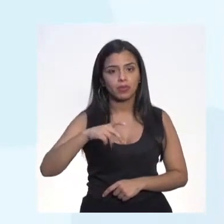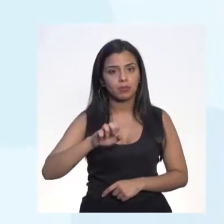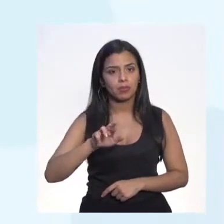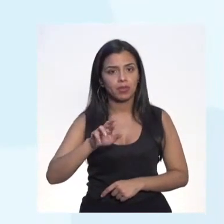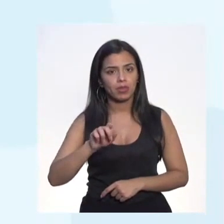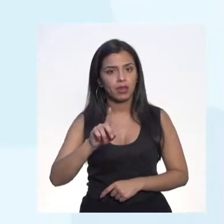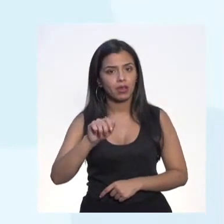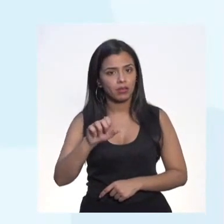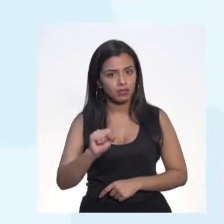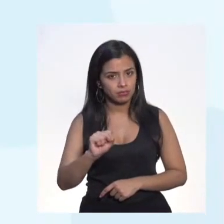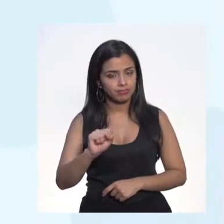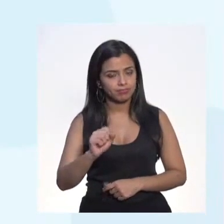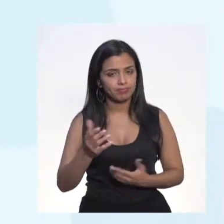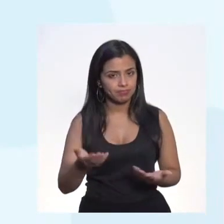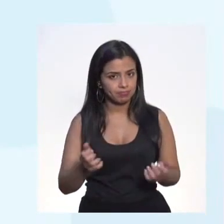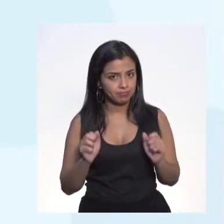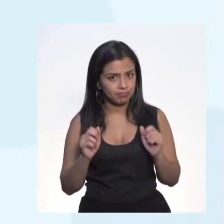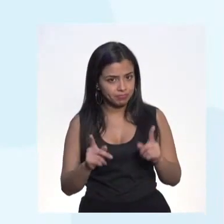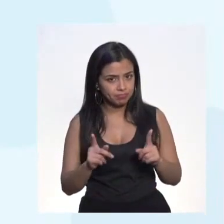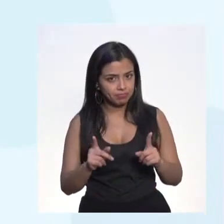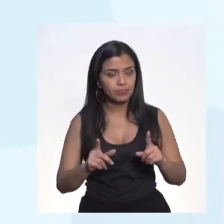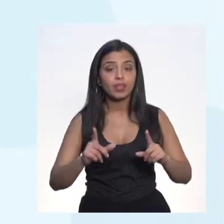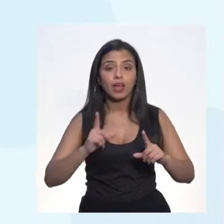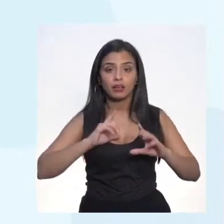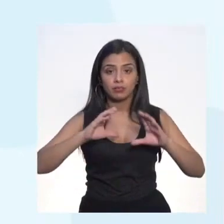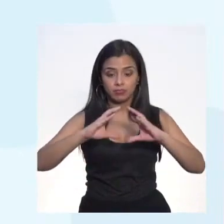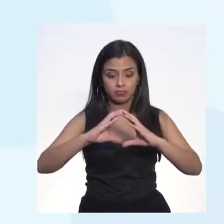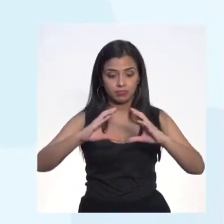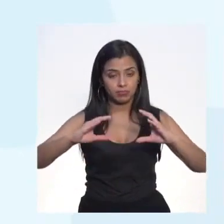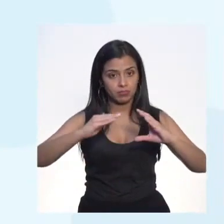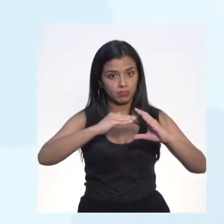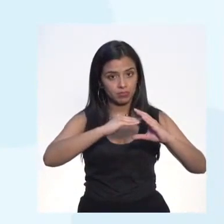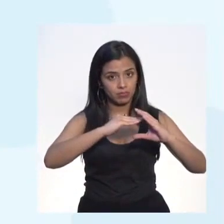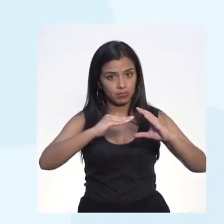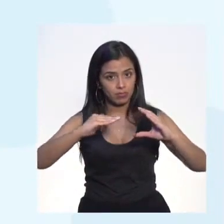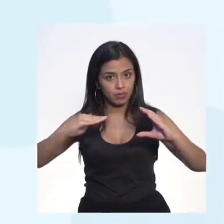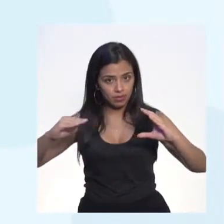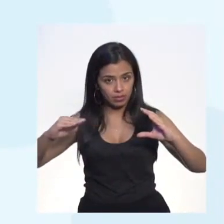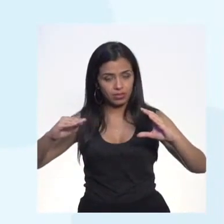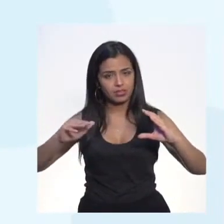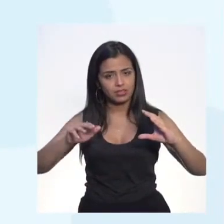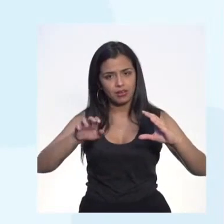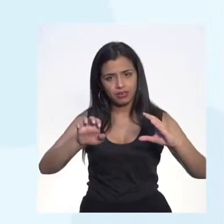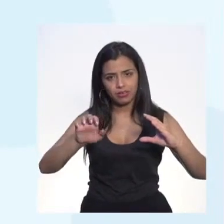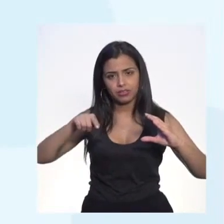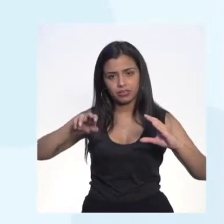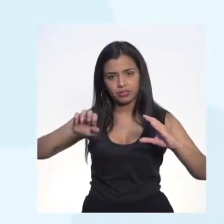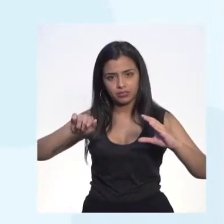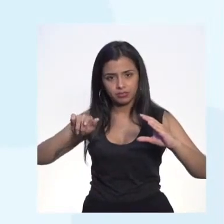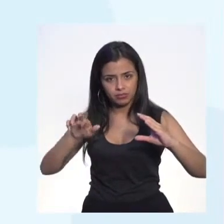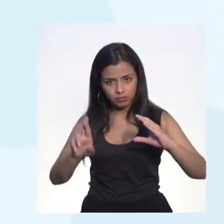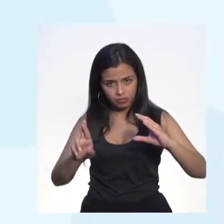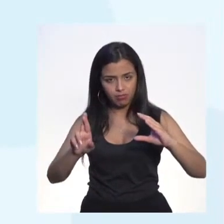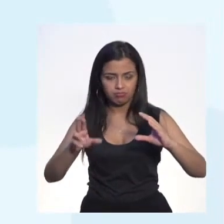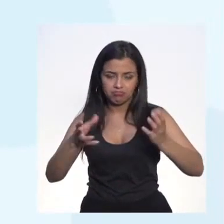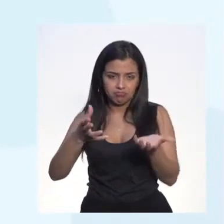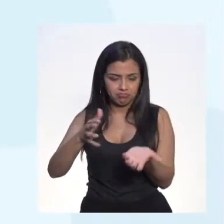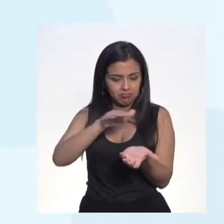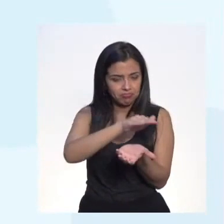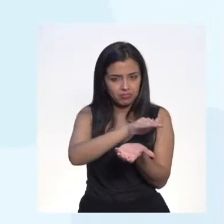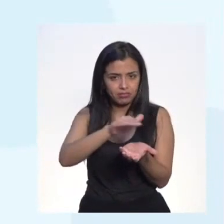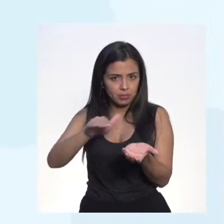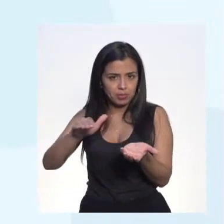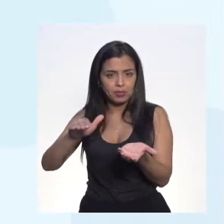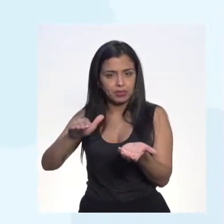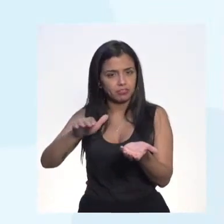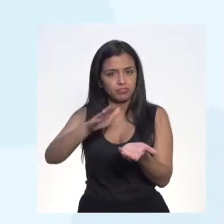gente observa através da linha do Equador, né, que nós temos mais continentes, né, superfícies